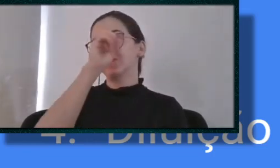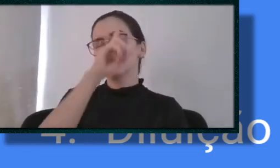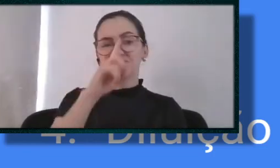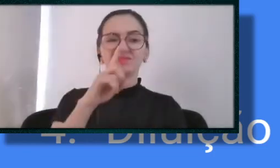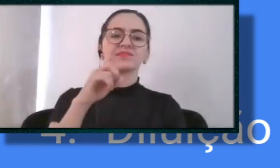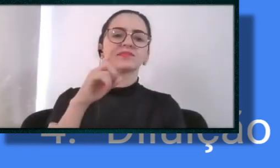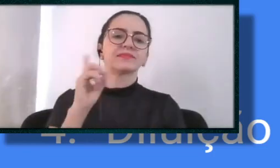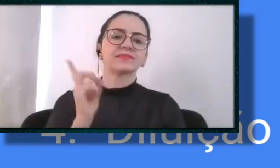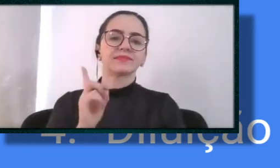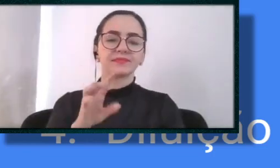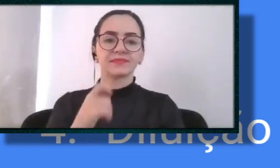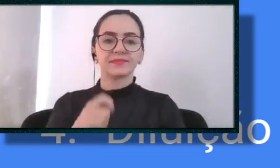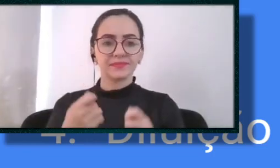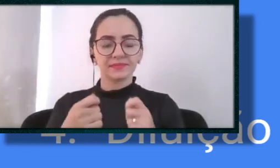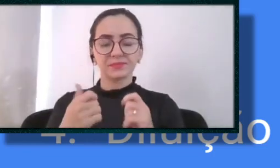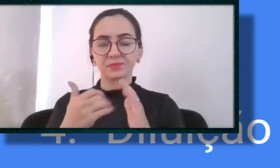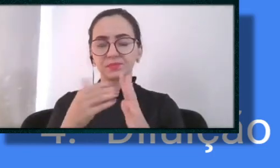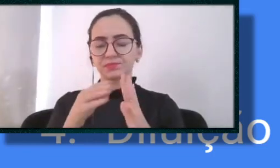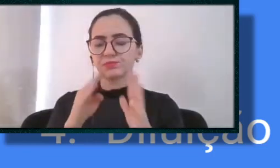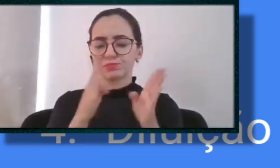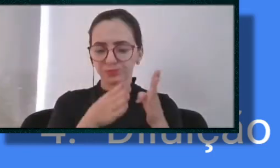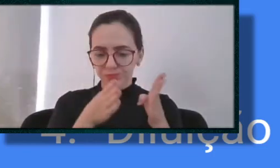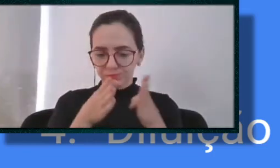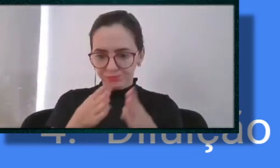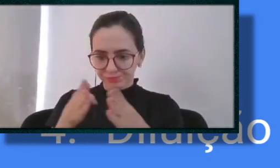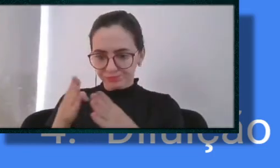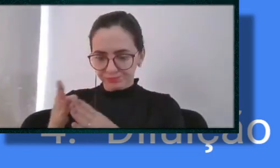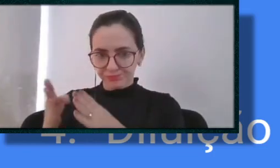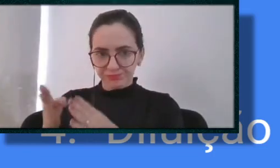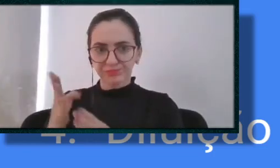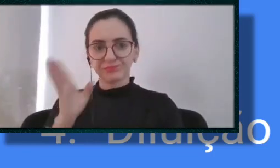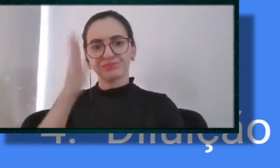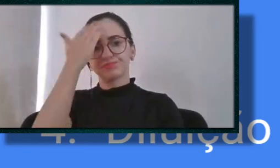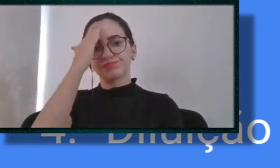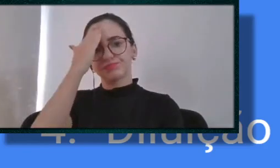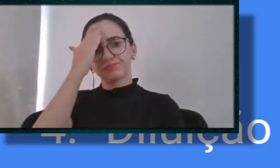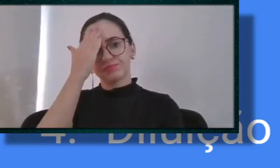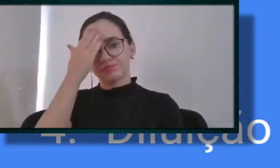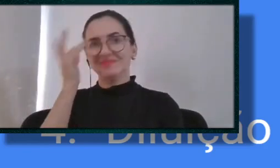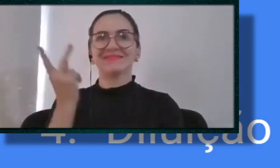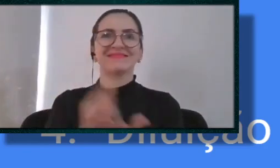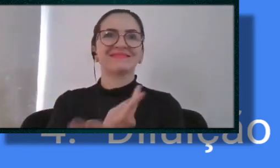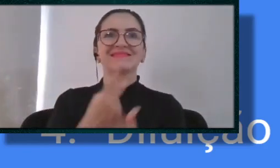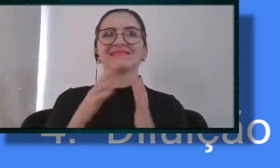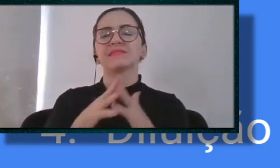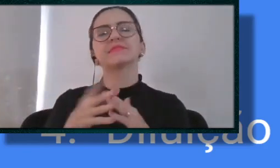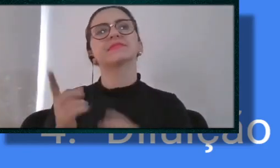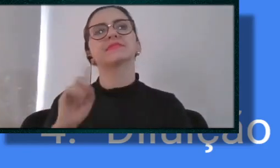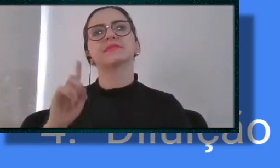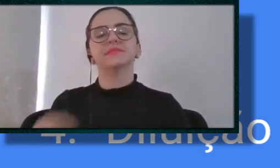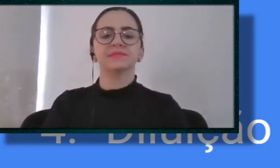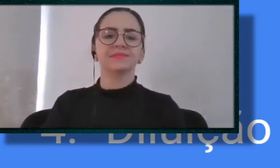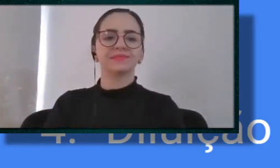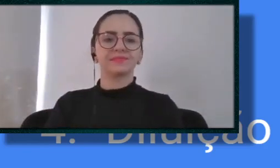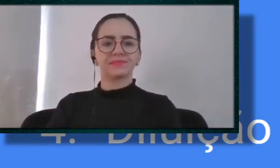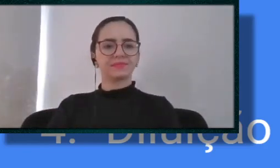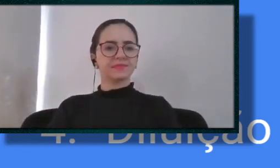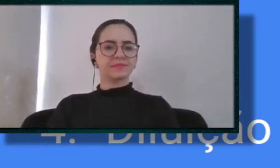Só que a gente tem que seguir um passo a passo para conseguir pegar o macete sem errar. Tá? Então, bora